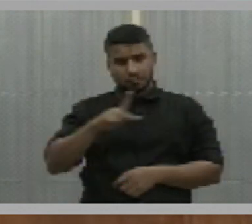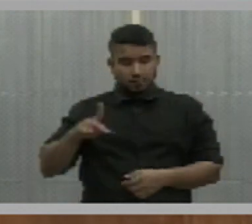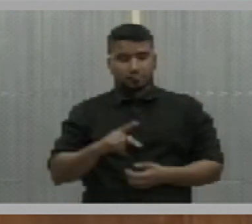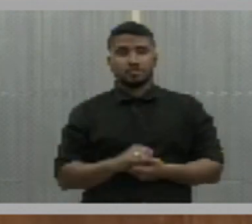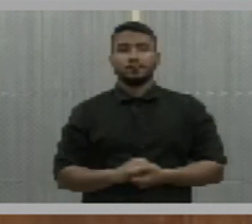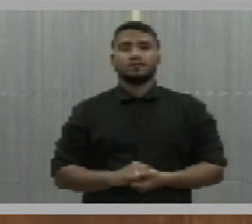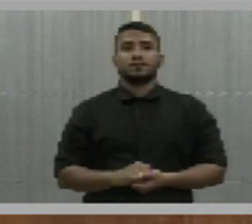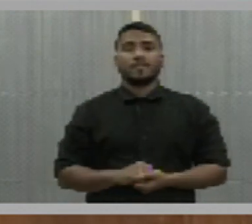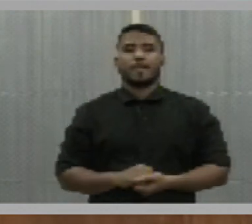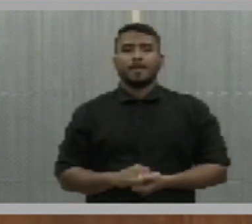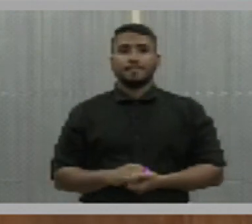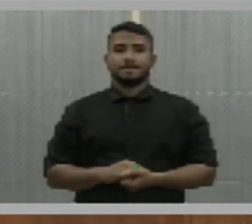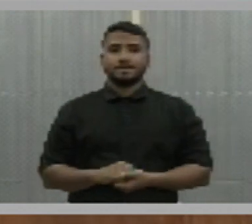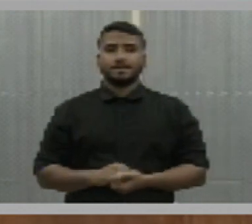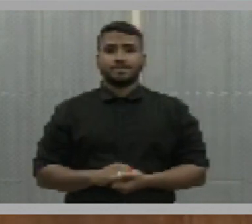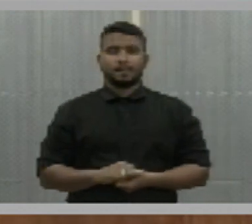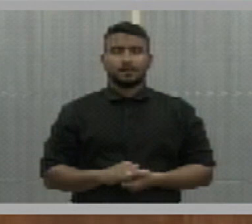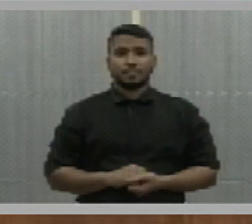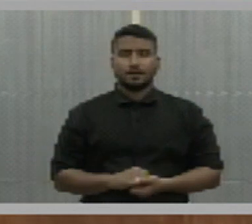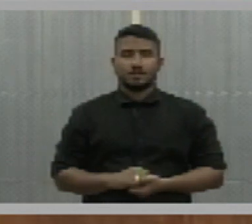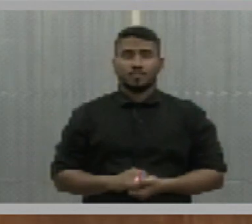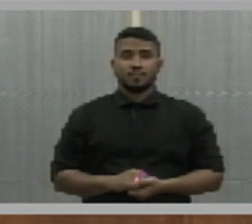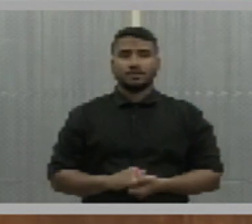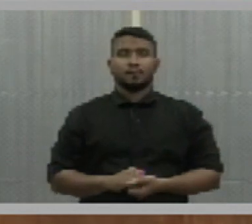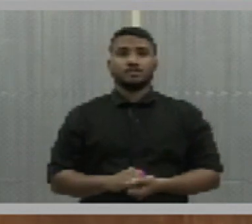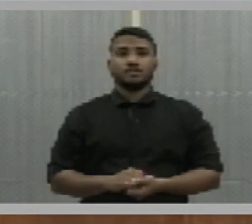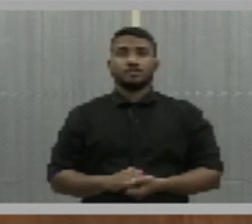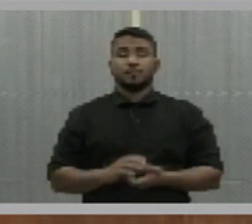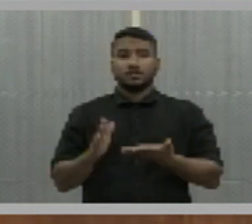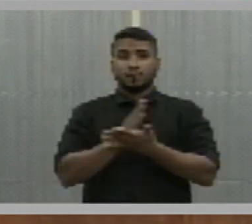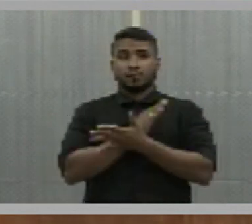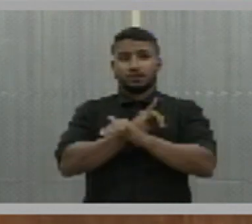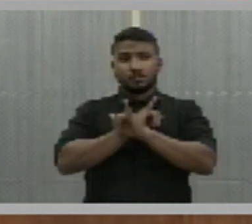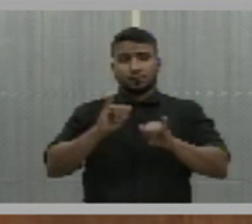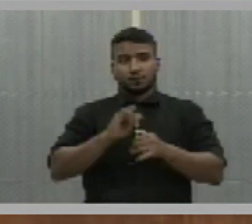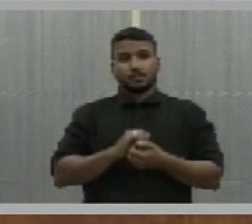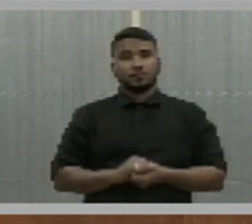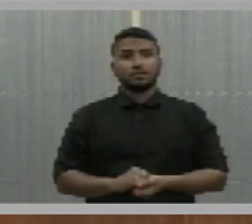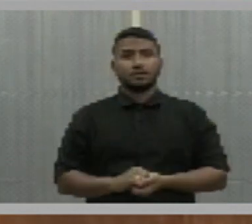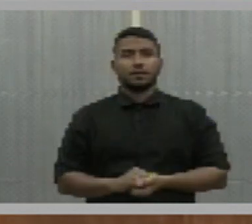11 do regimento interno. Pequenos avisos.